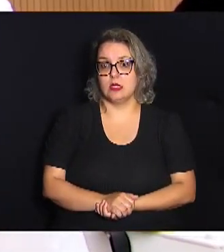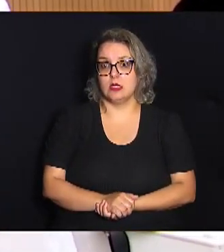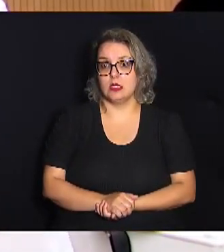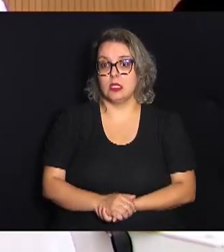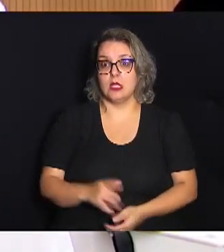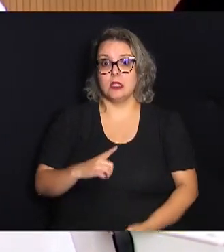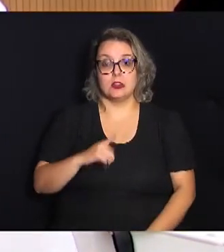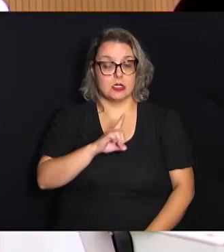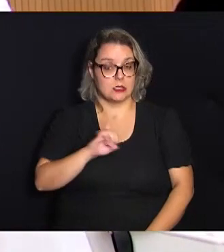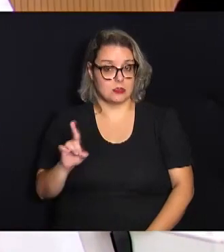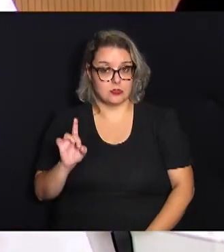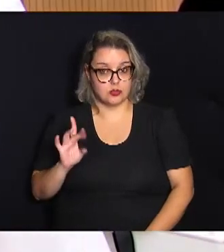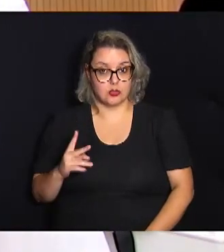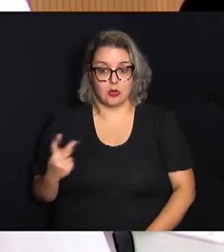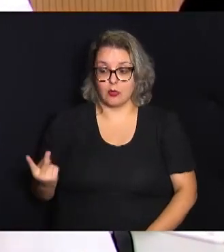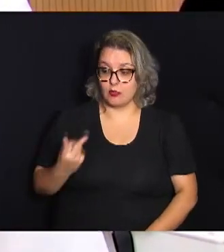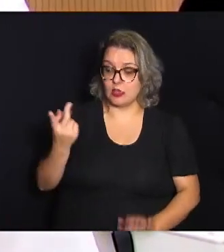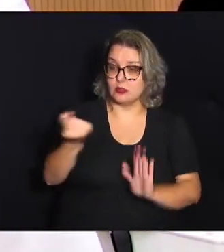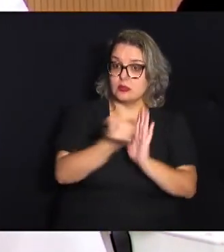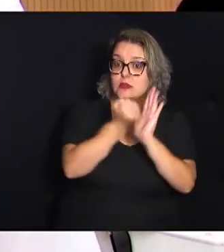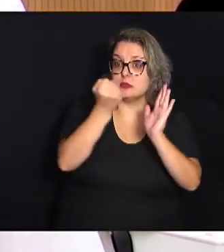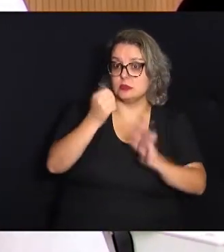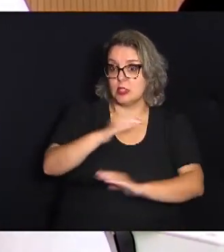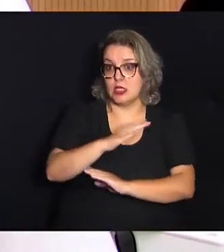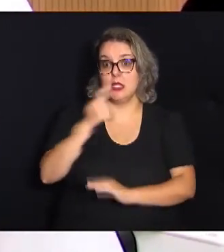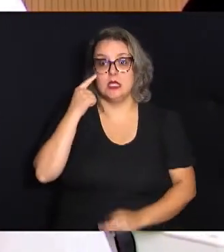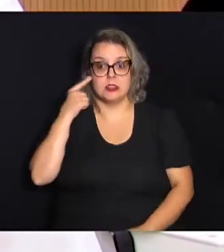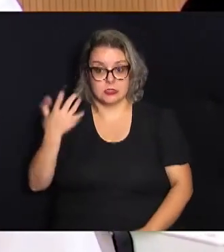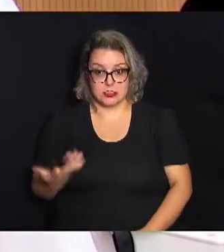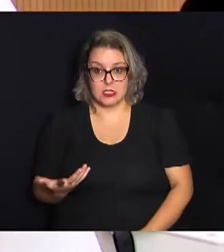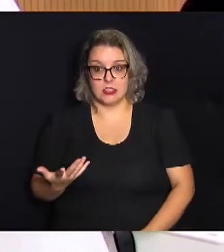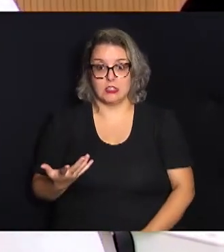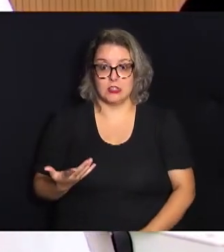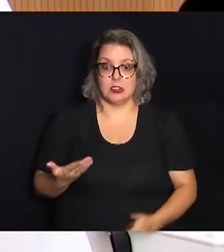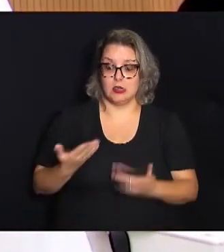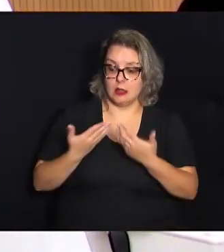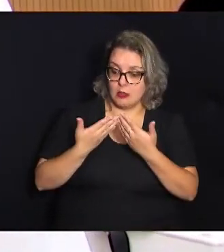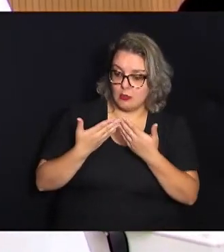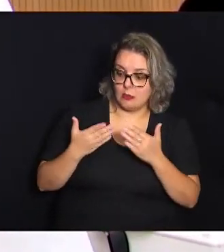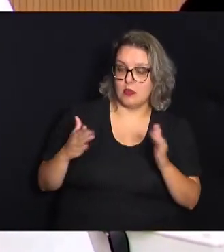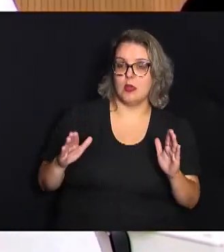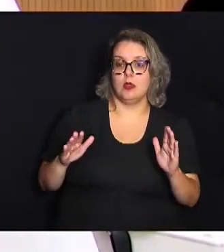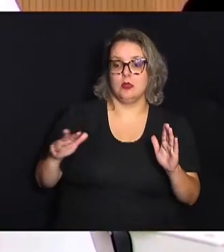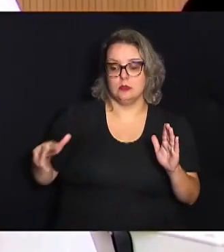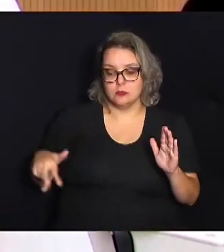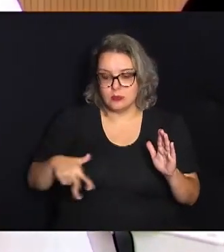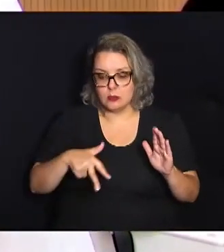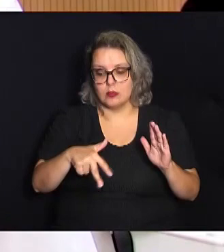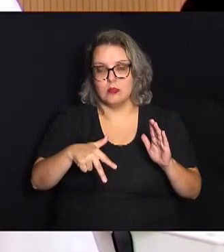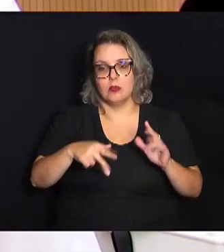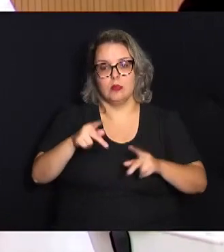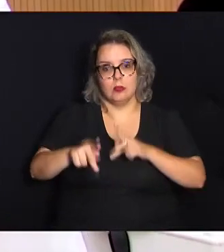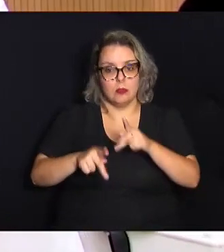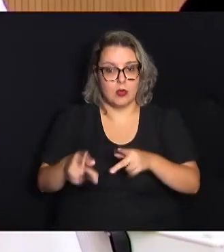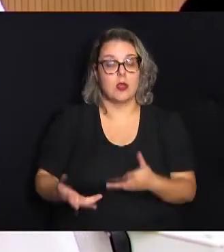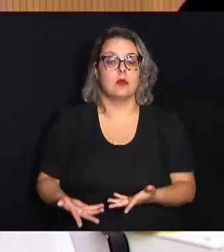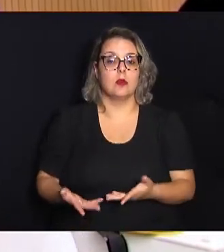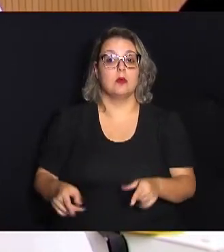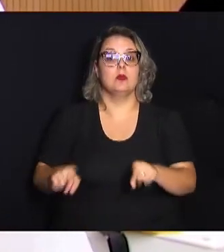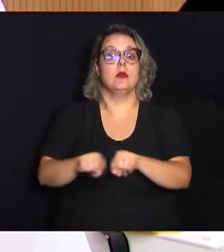valor simbólico assim para casa, essa ideia de portas abertas para o povo, mas também